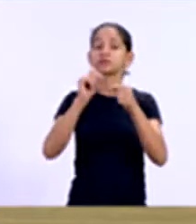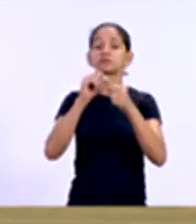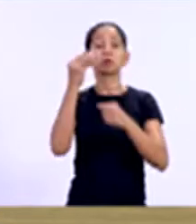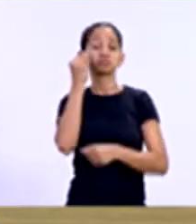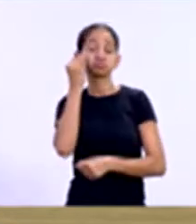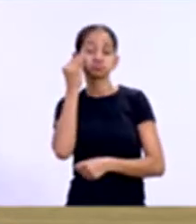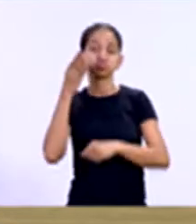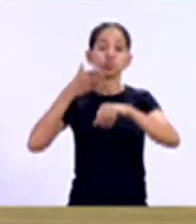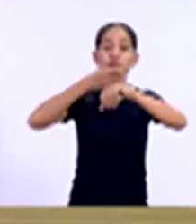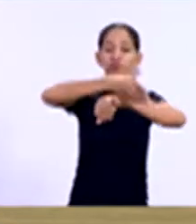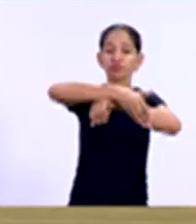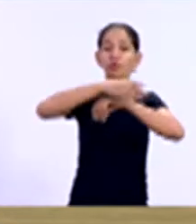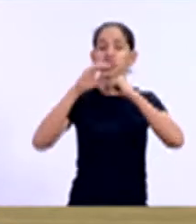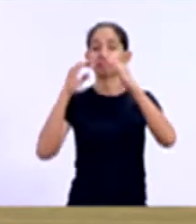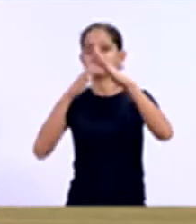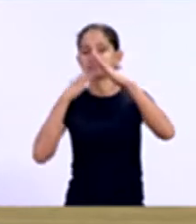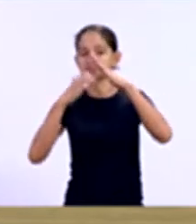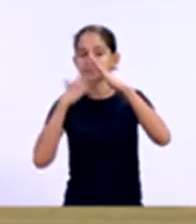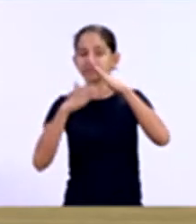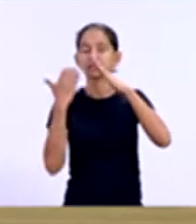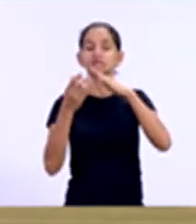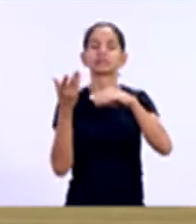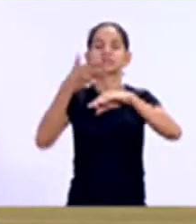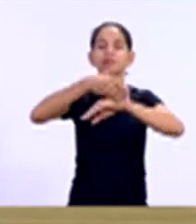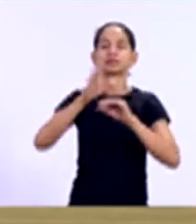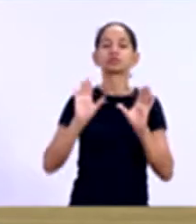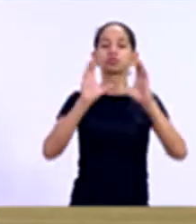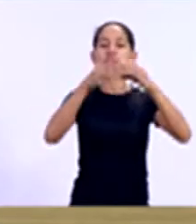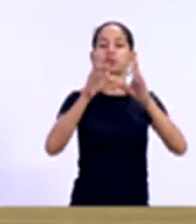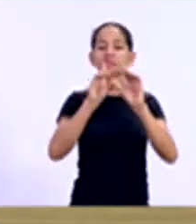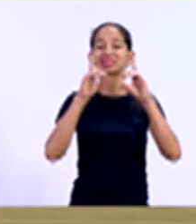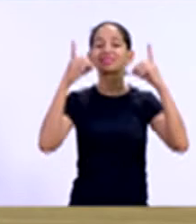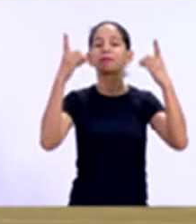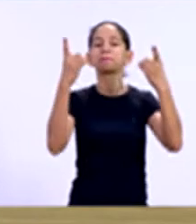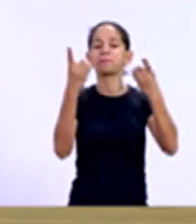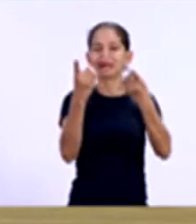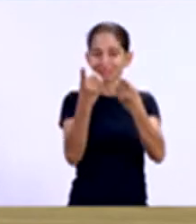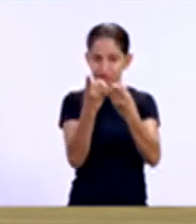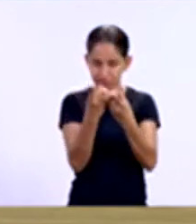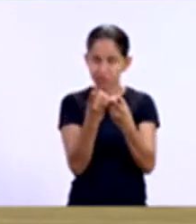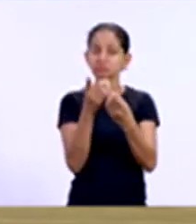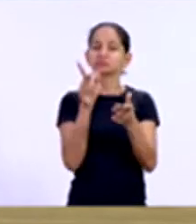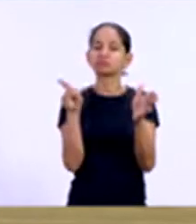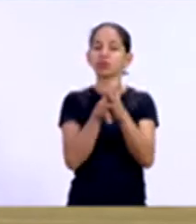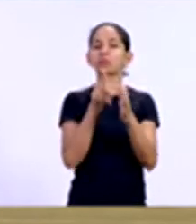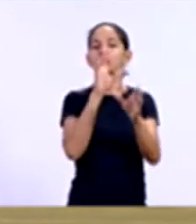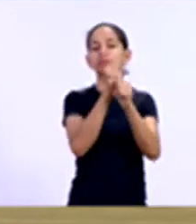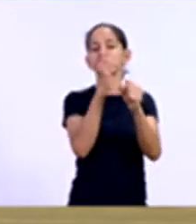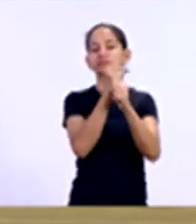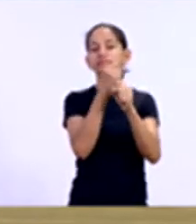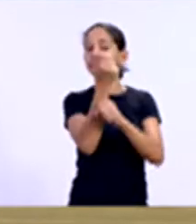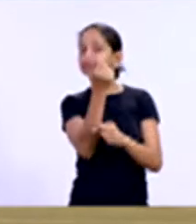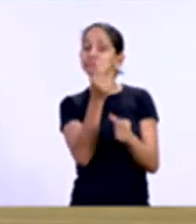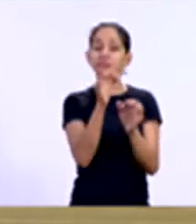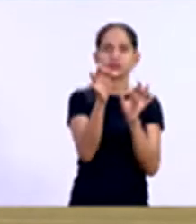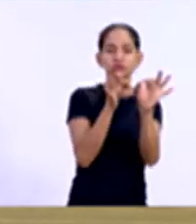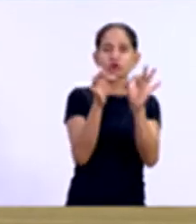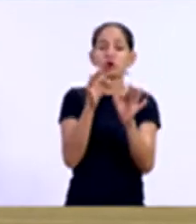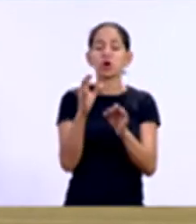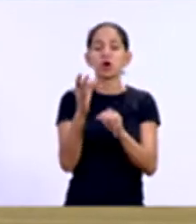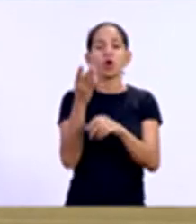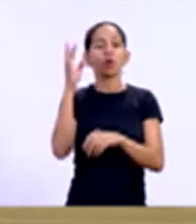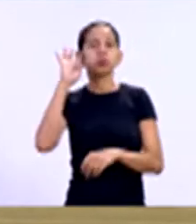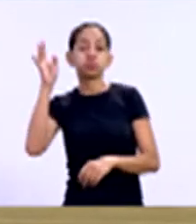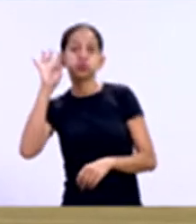atuar em uma empresa, no departamento de finanças, provavelmente, né, na contabilidade da empresa, e verificar no dia a dia tudo isso que você está aprendendo